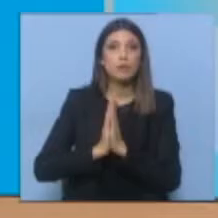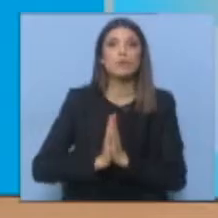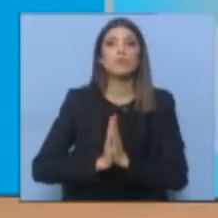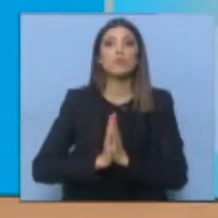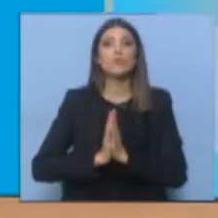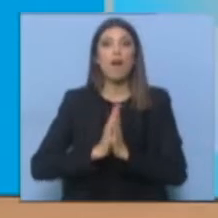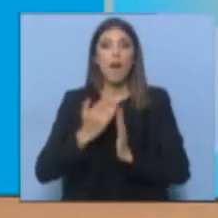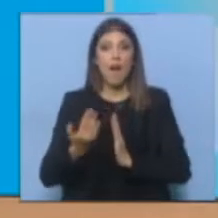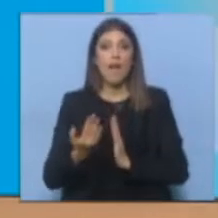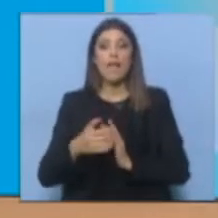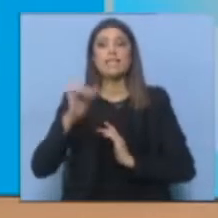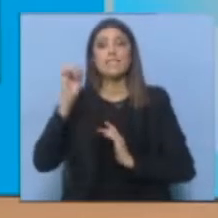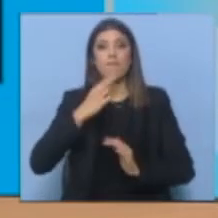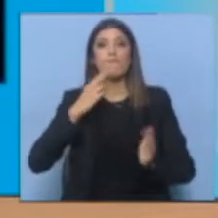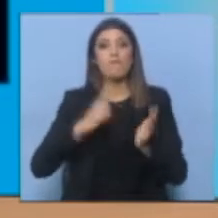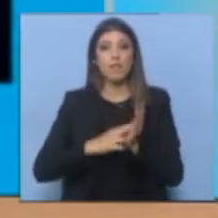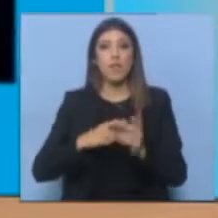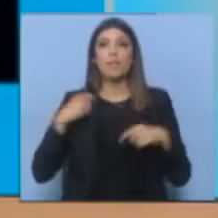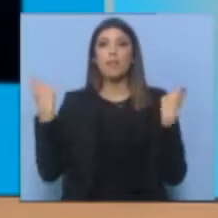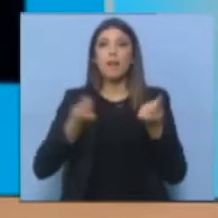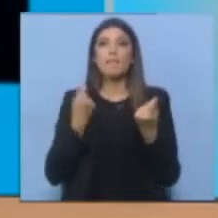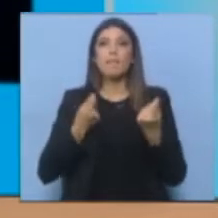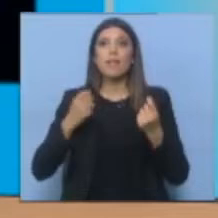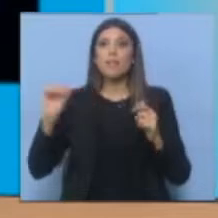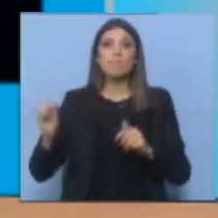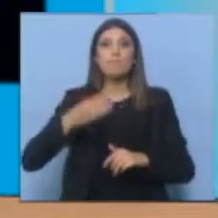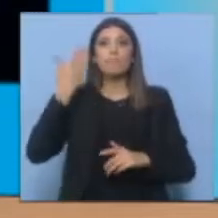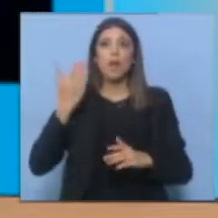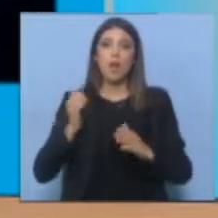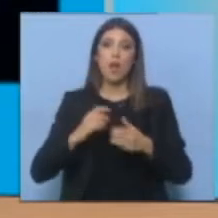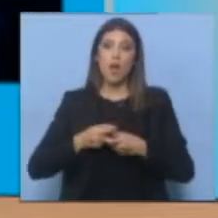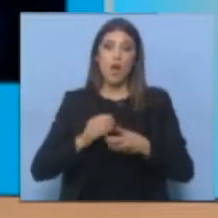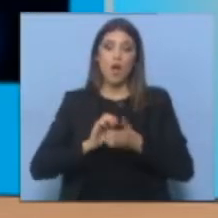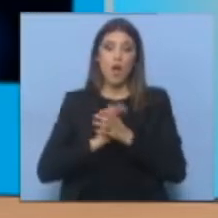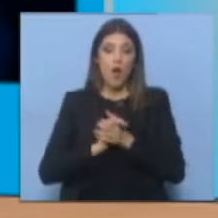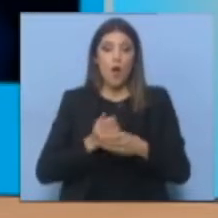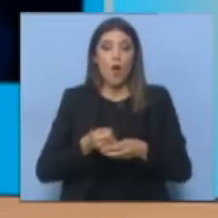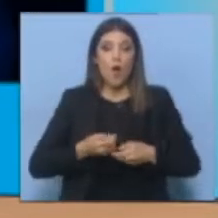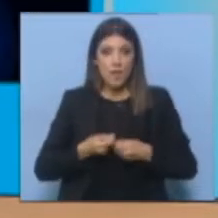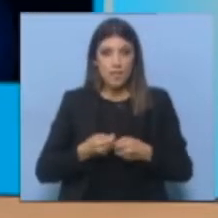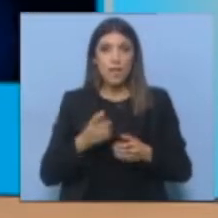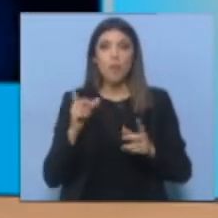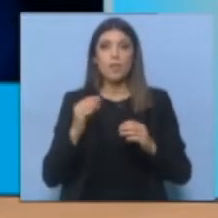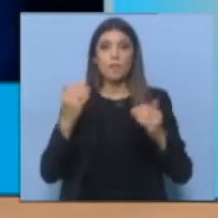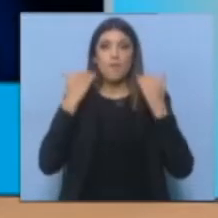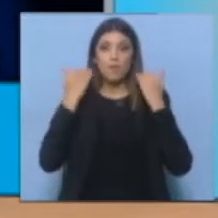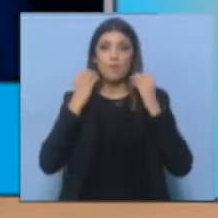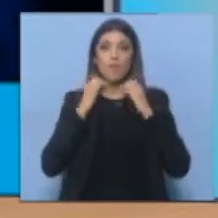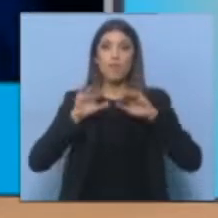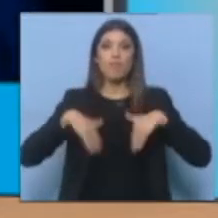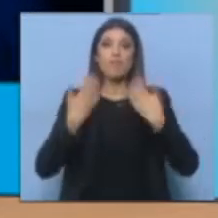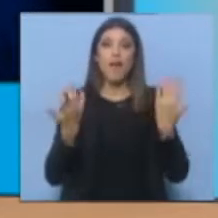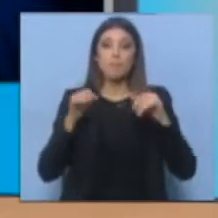envolvida. Exatamente. De facto, esta campanha é essencialmente uma campanha de oração, de informação do que é que se está a passar e da realidade que existe nestes